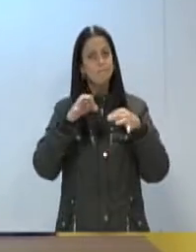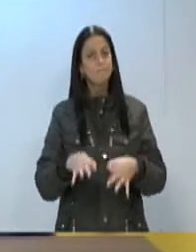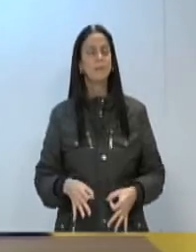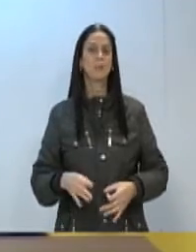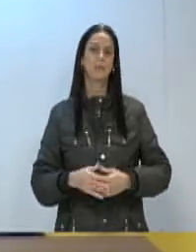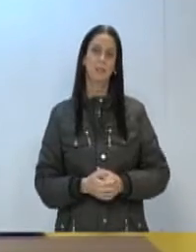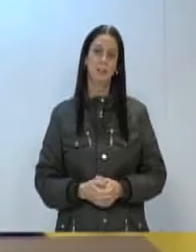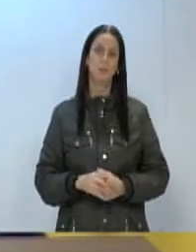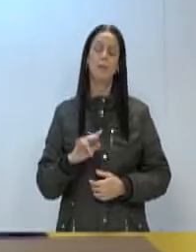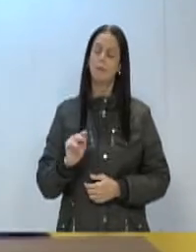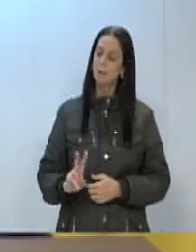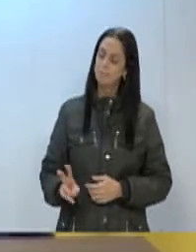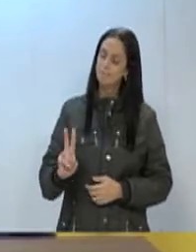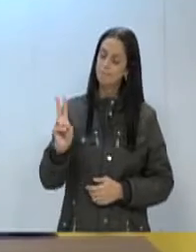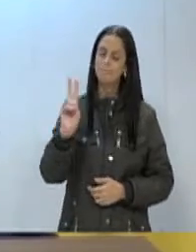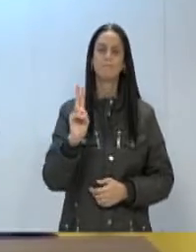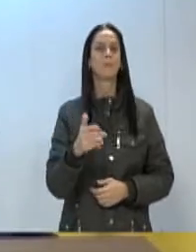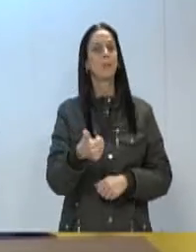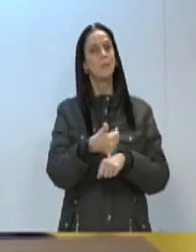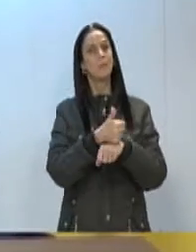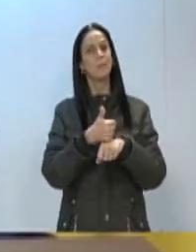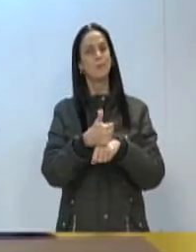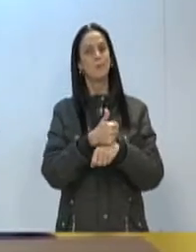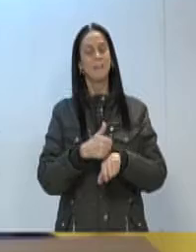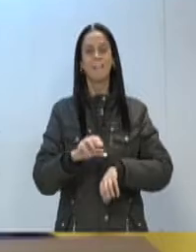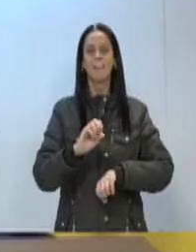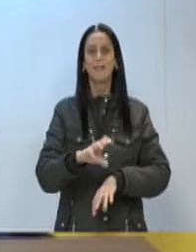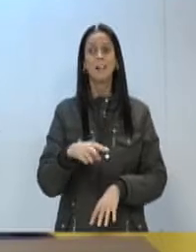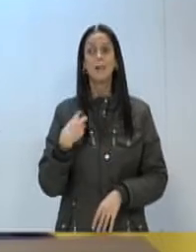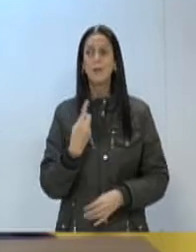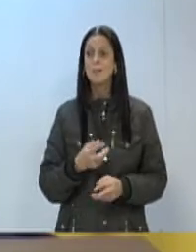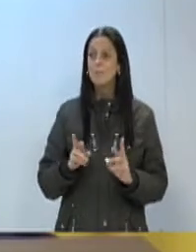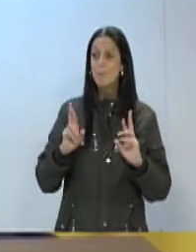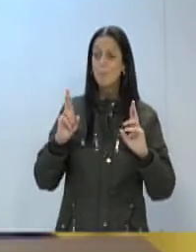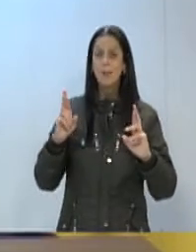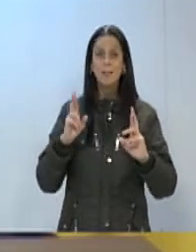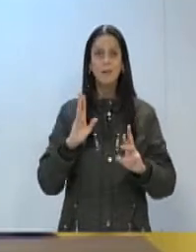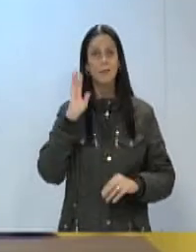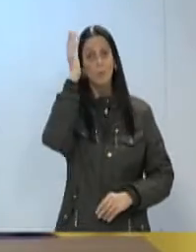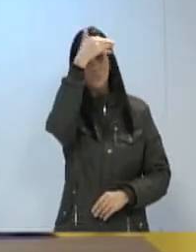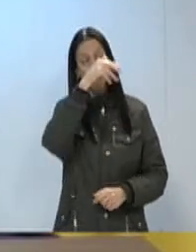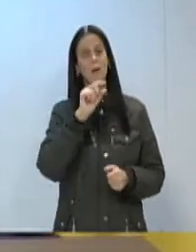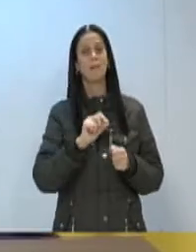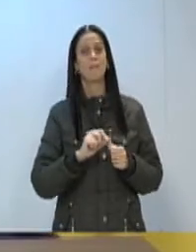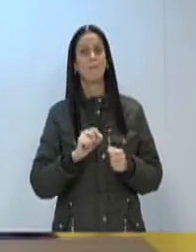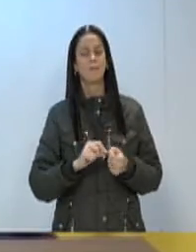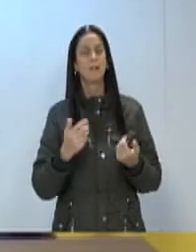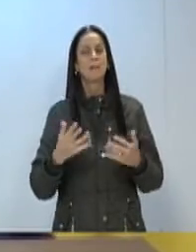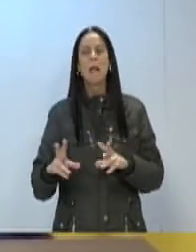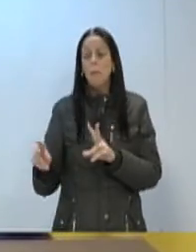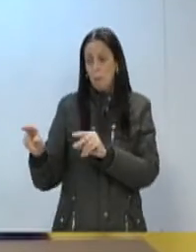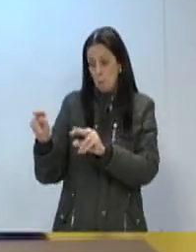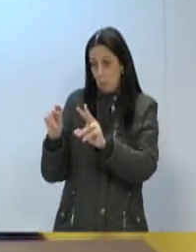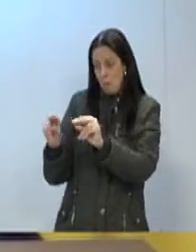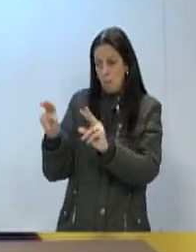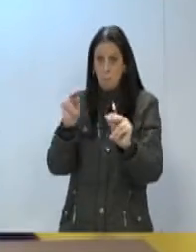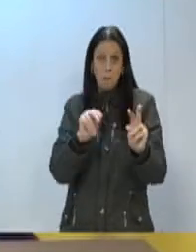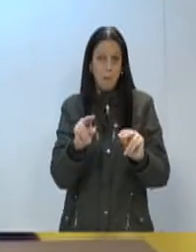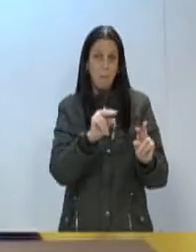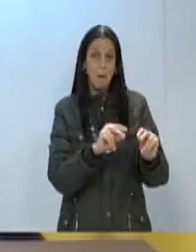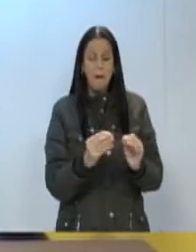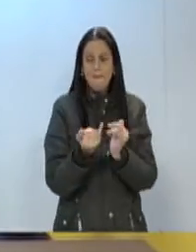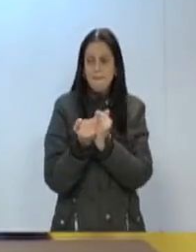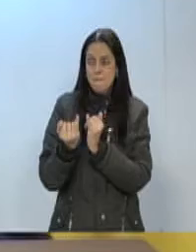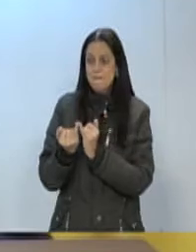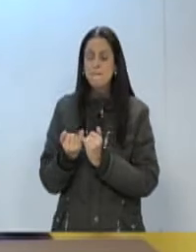vamos fazer a valorização do profissional da educação é isso que nós esperamos do Senhor para que não haja burburinhos conversas enfim que as